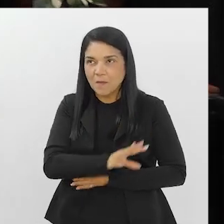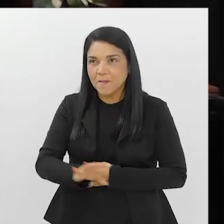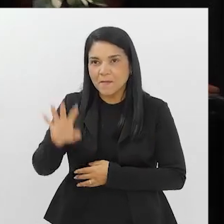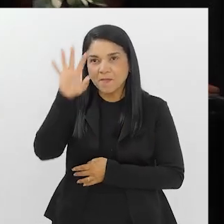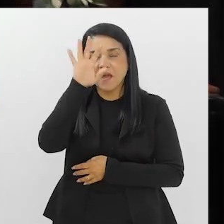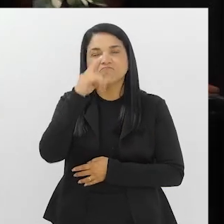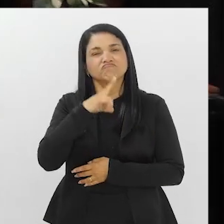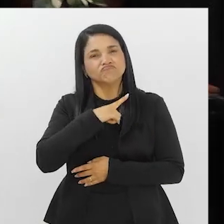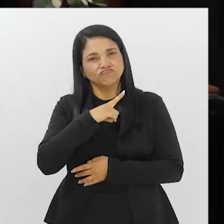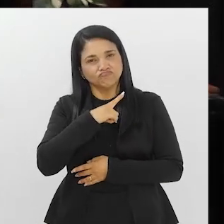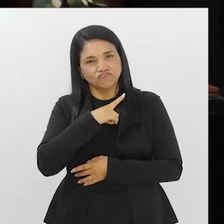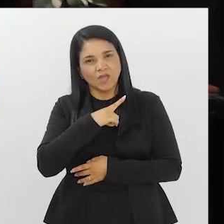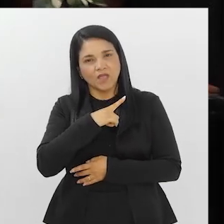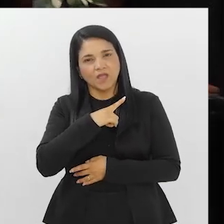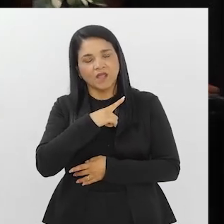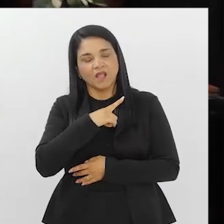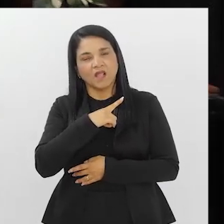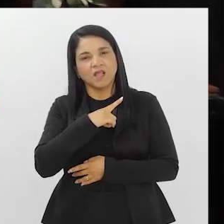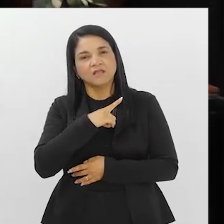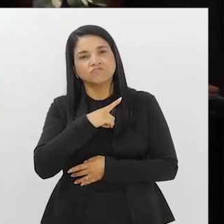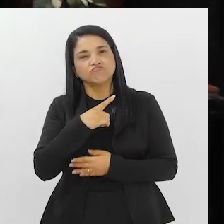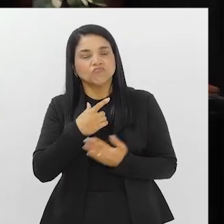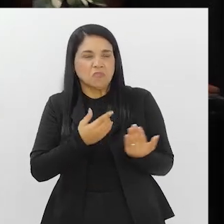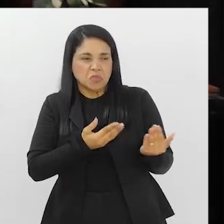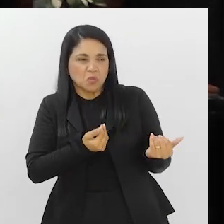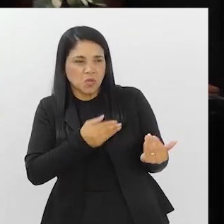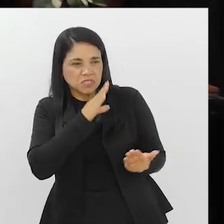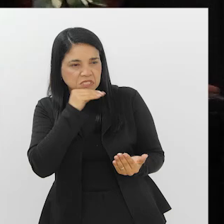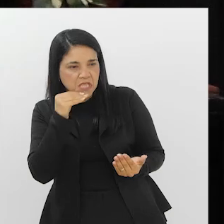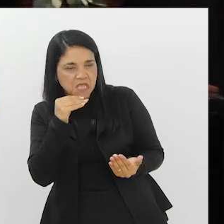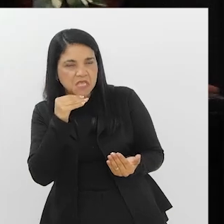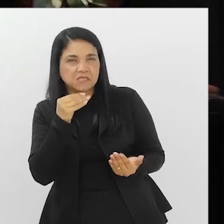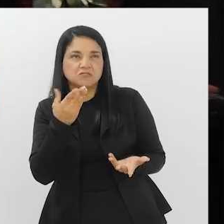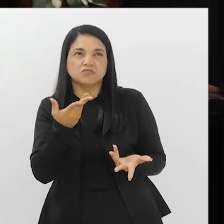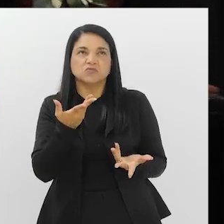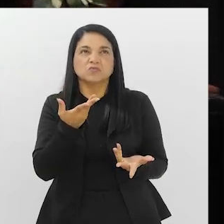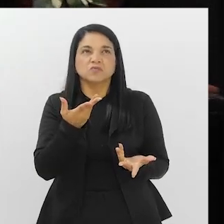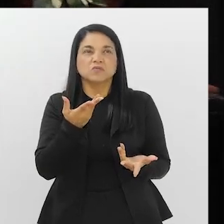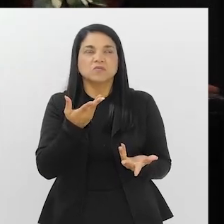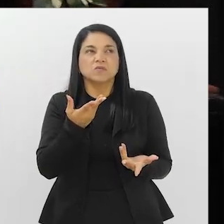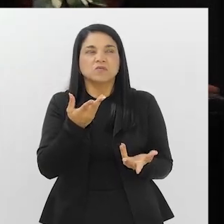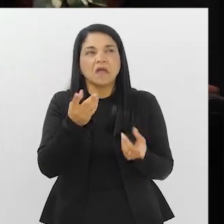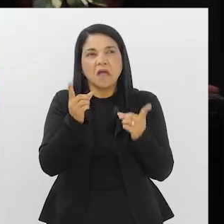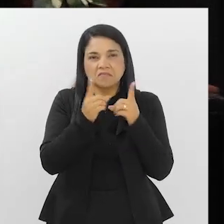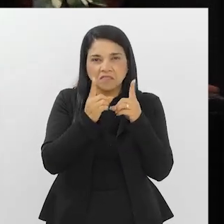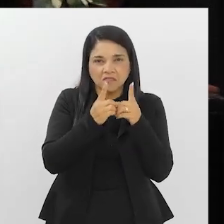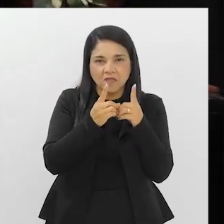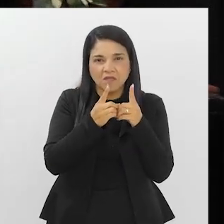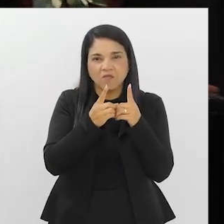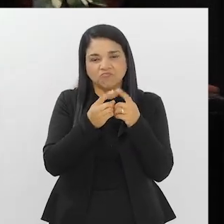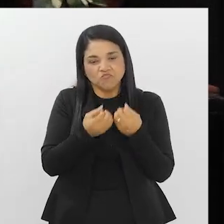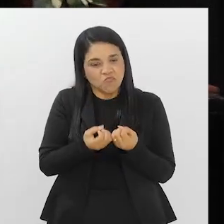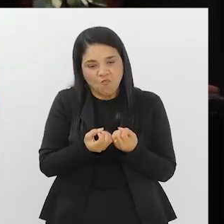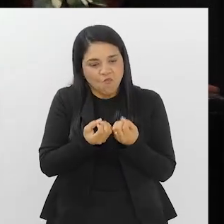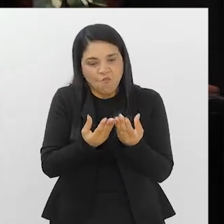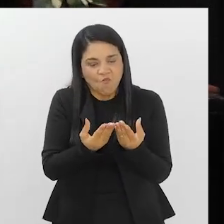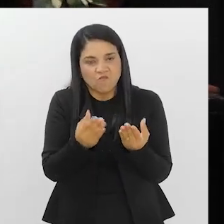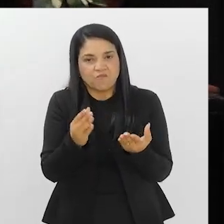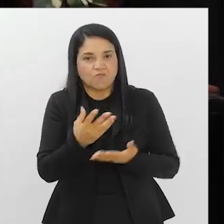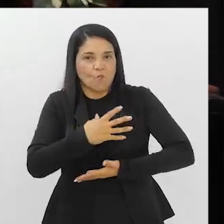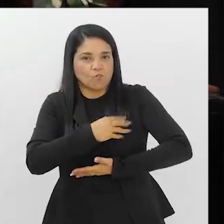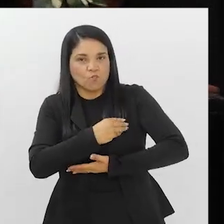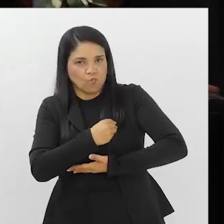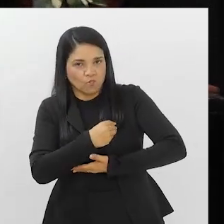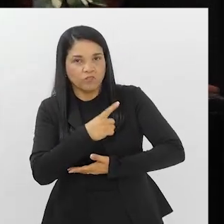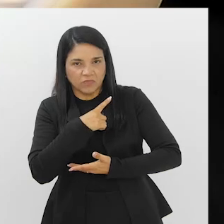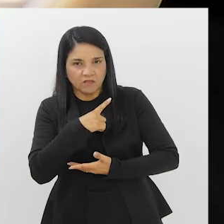Brasil afora? A senhora tem alguma, já oferiu, assim, um adolescente que já tem, quer dizer, ele não foi oferecido a ele